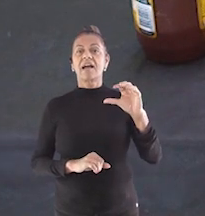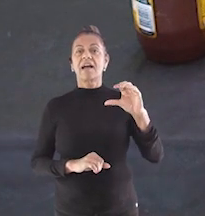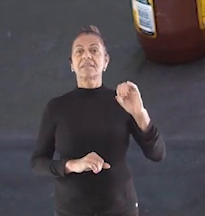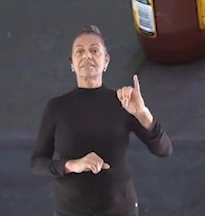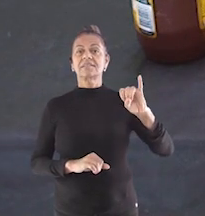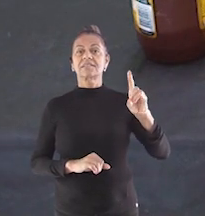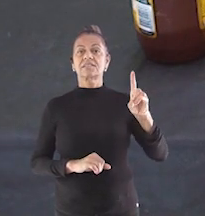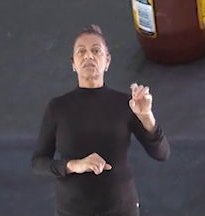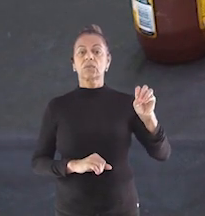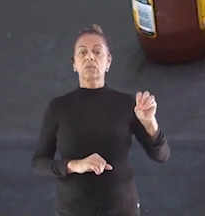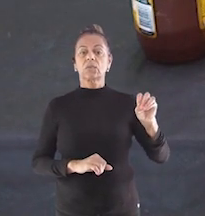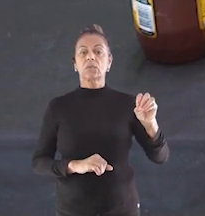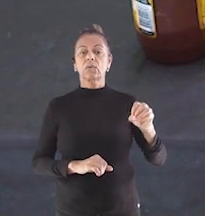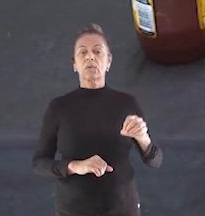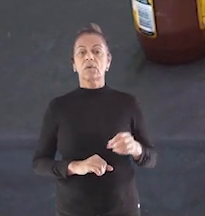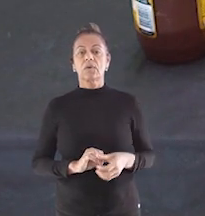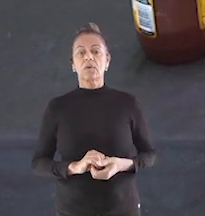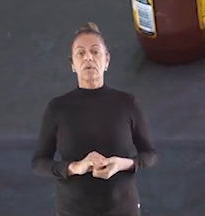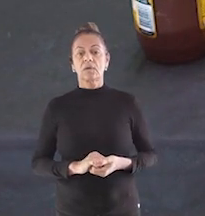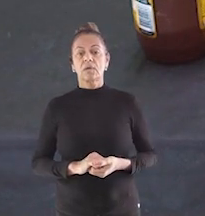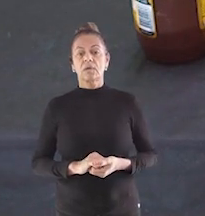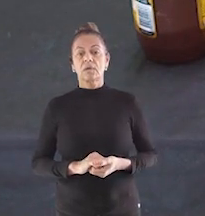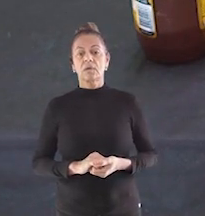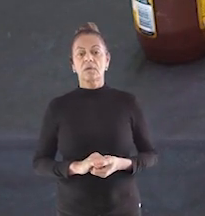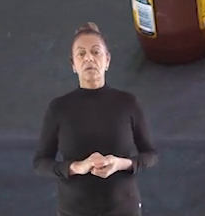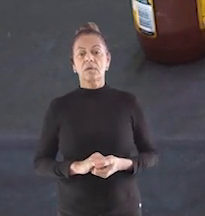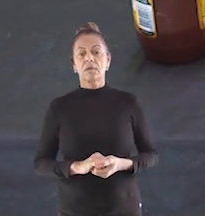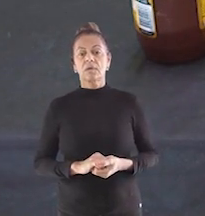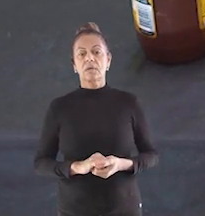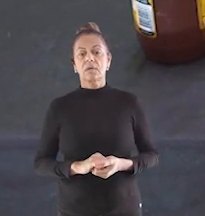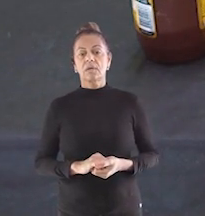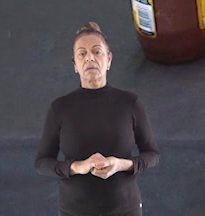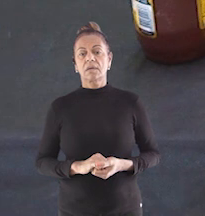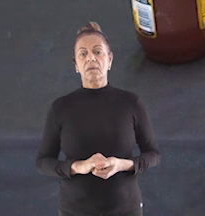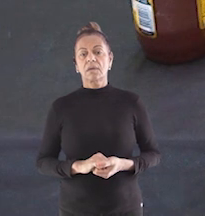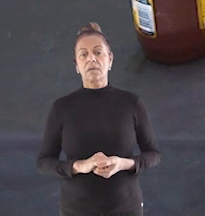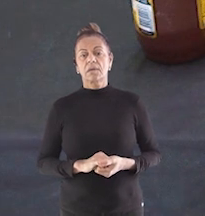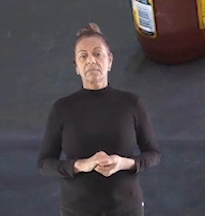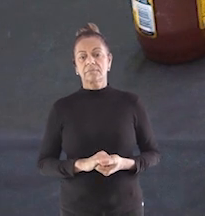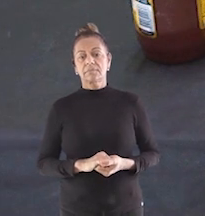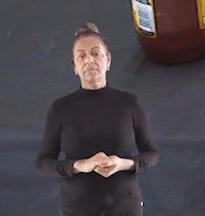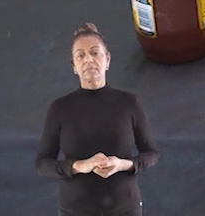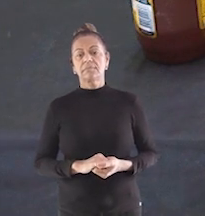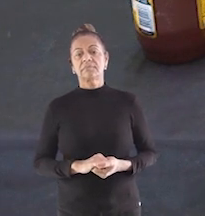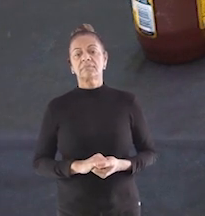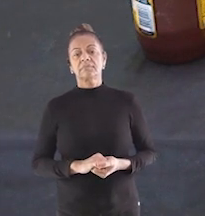acontece quando eu coloco o ácido